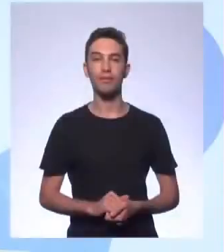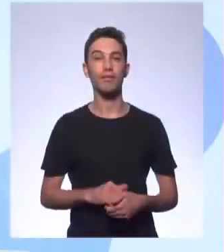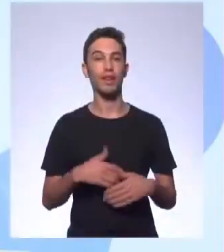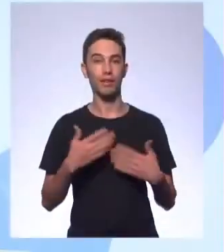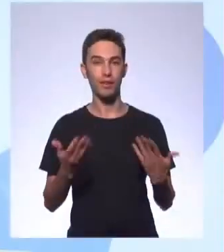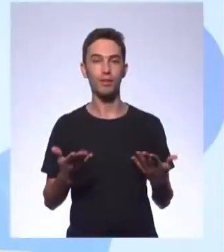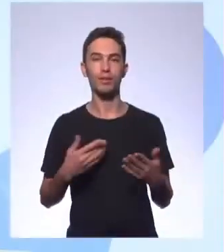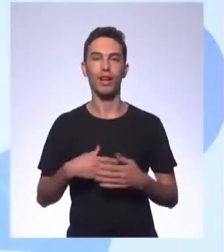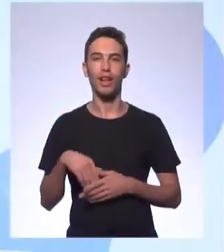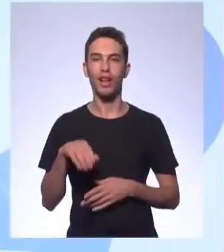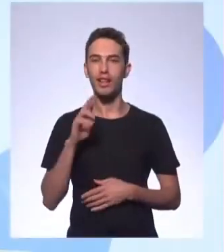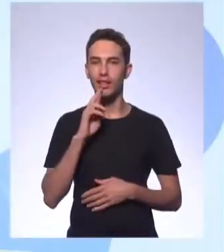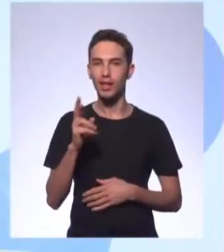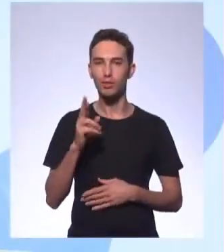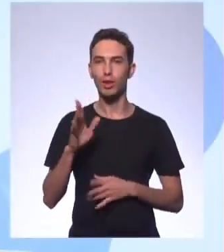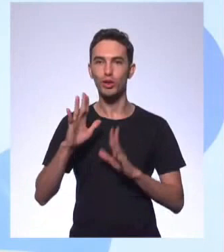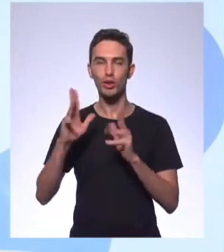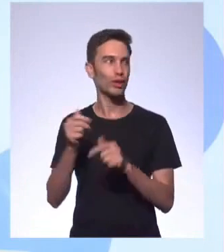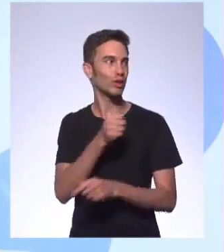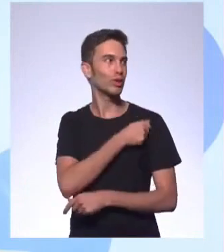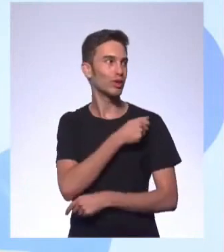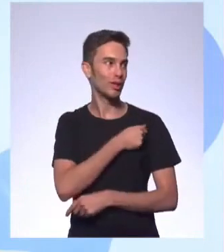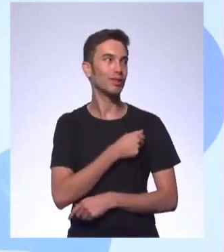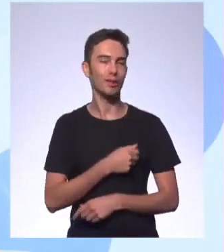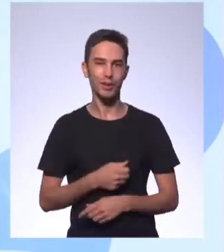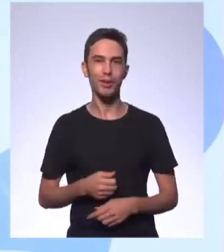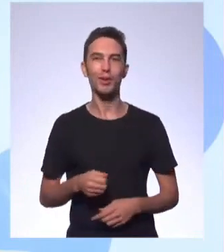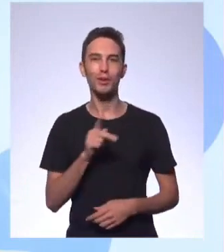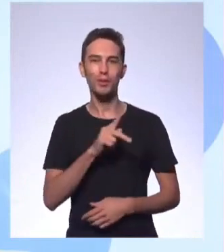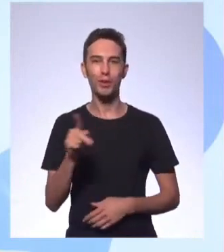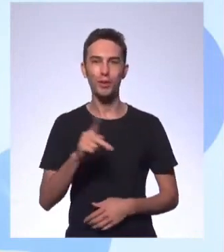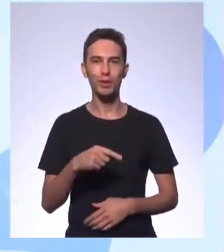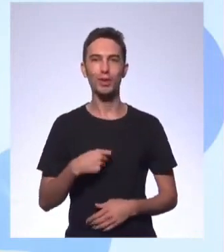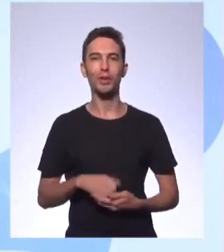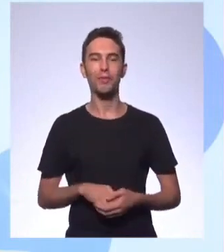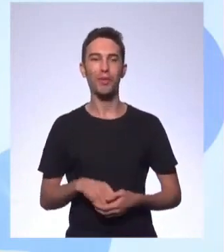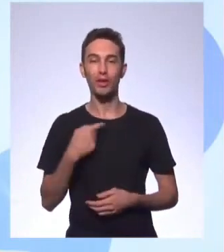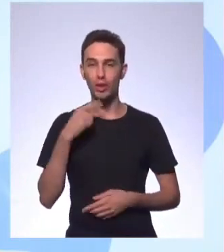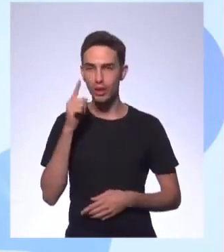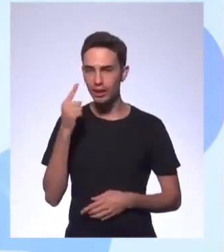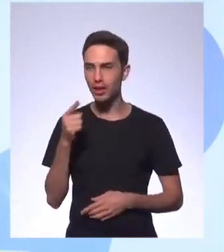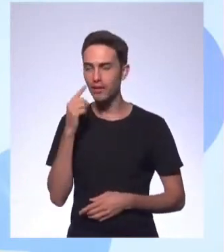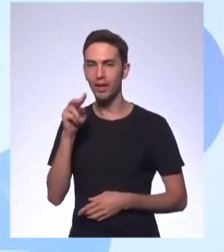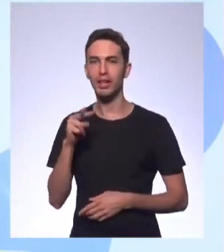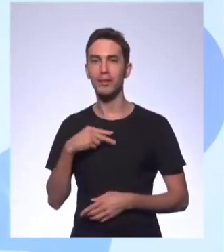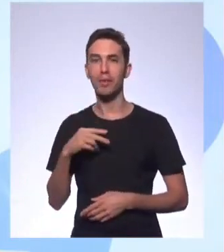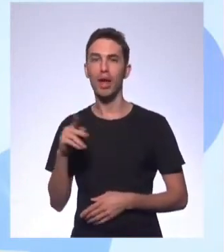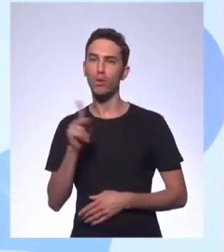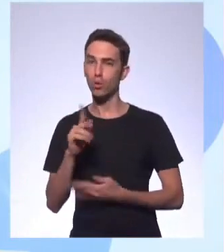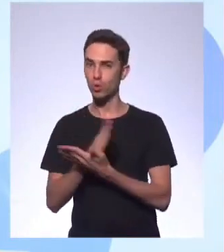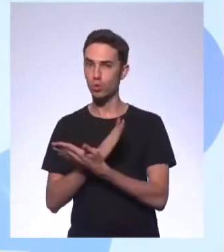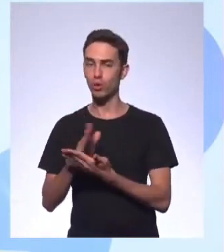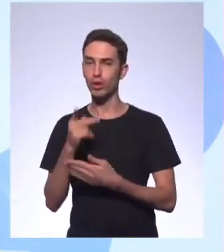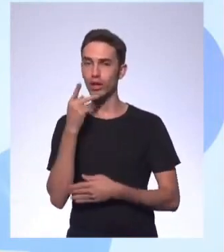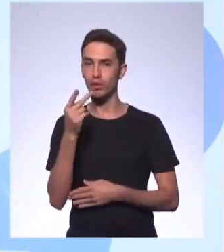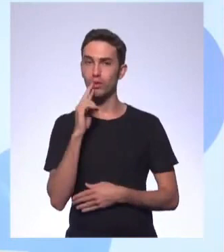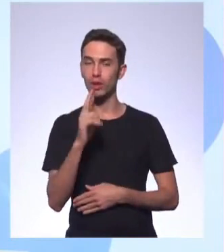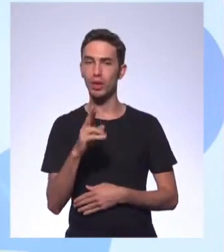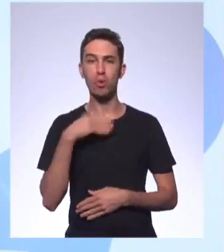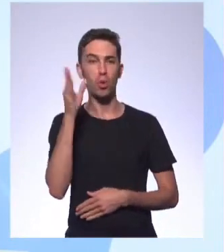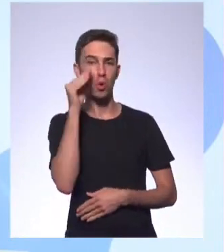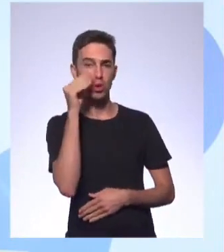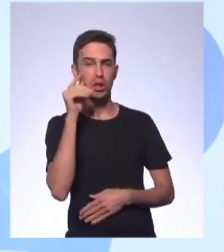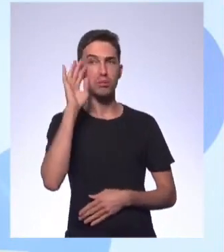E vamos lá as respostas dos nossos alunos, professores. Estou tentando identificar aqui. Alguns professores responderam por curiosidade,